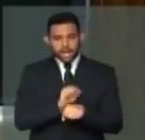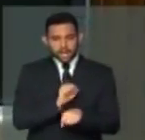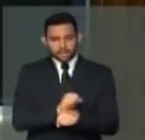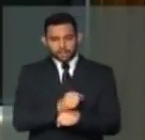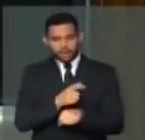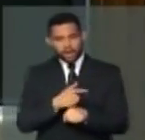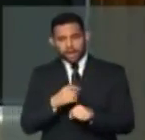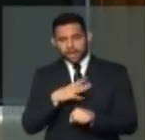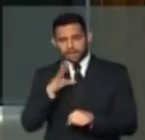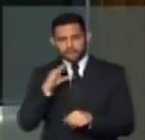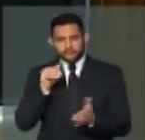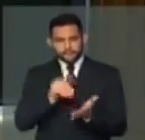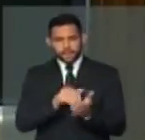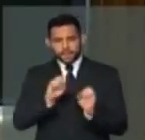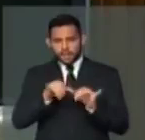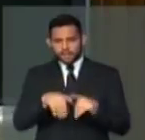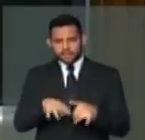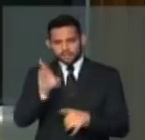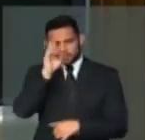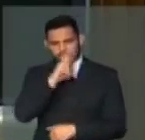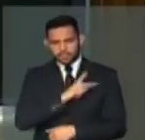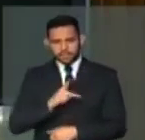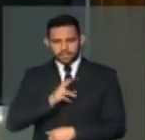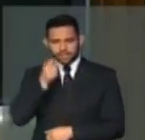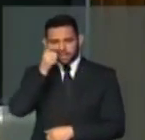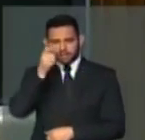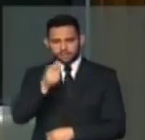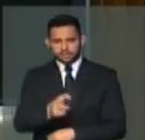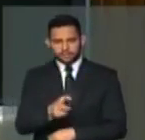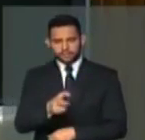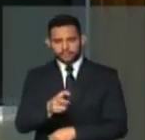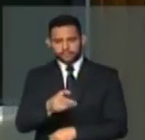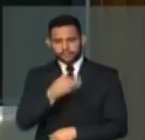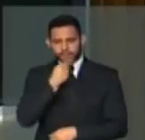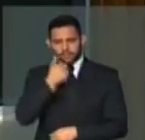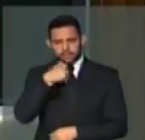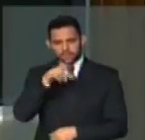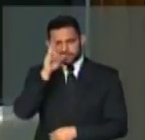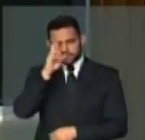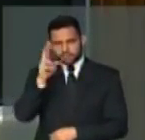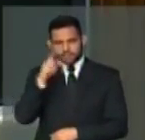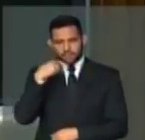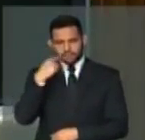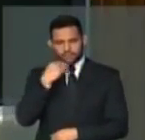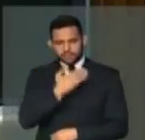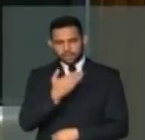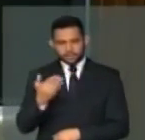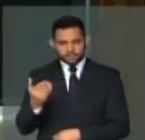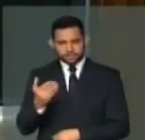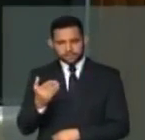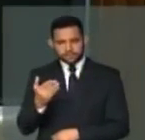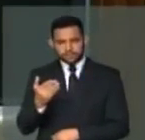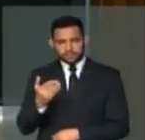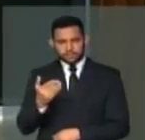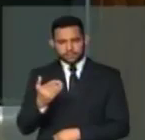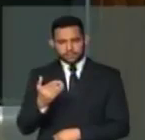prontas? Senhor presidente, muito obrigado pela atenção. Senhoras e senhores, deputadas e